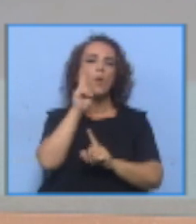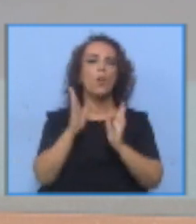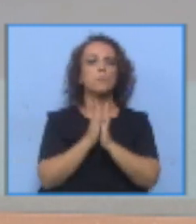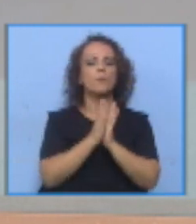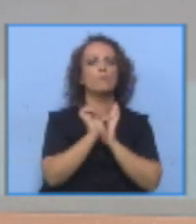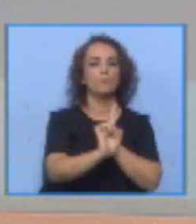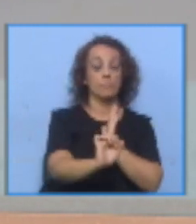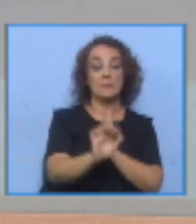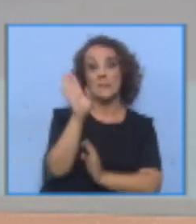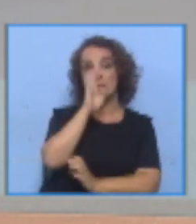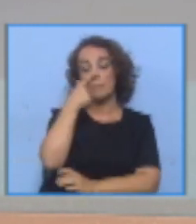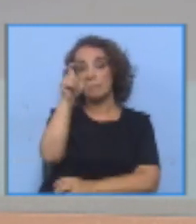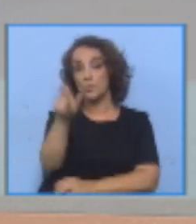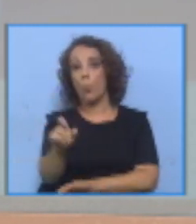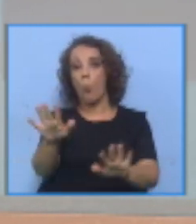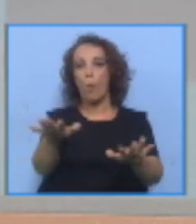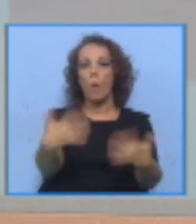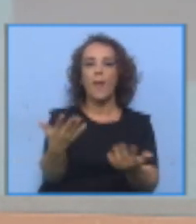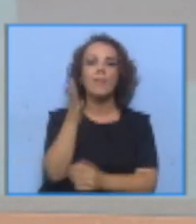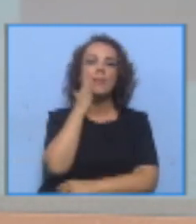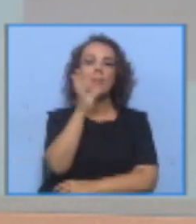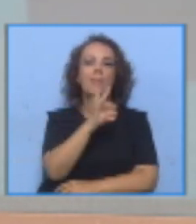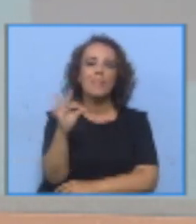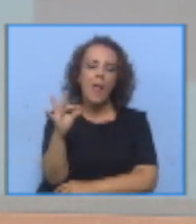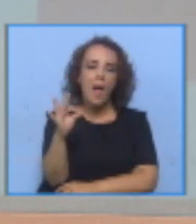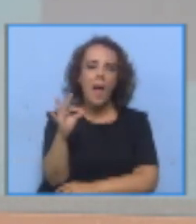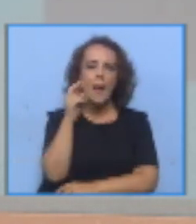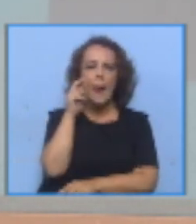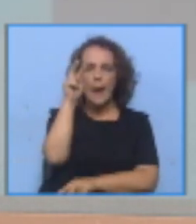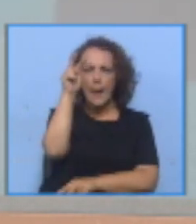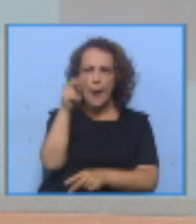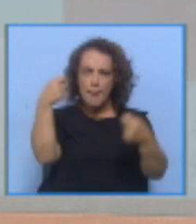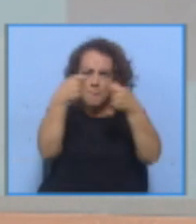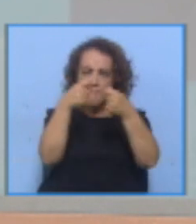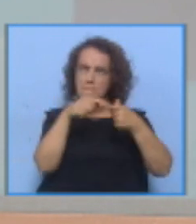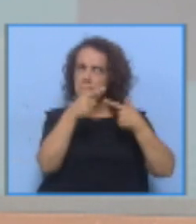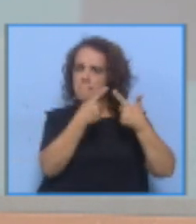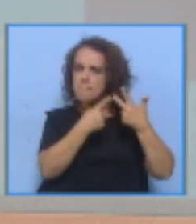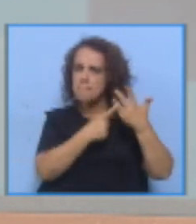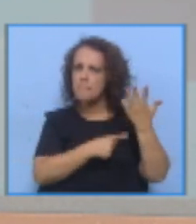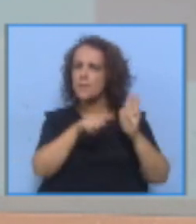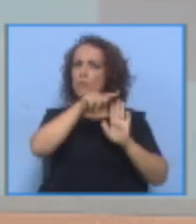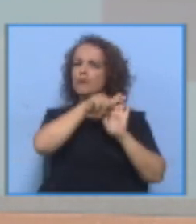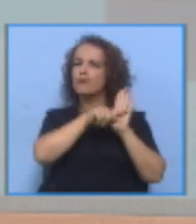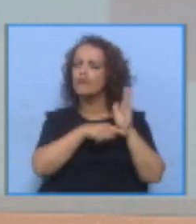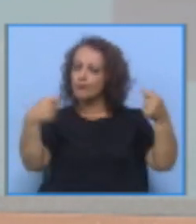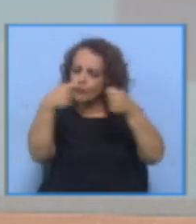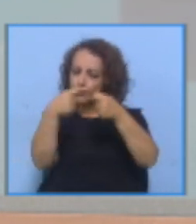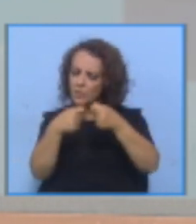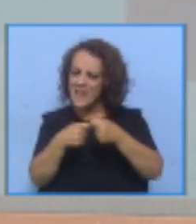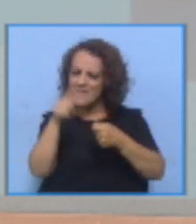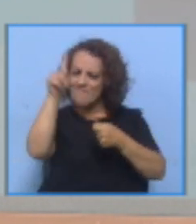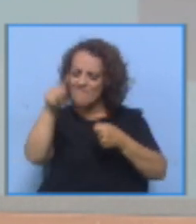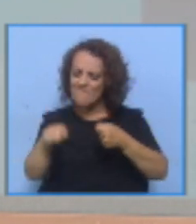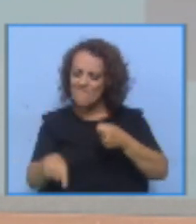se algum eleitor tentasse fazer um quadrinho e ver que partido é que encaixava naqueles princípios todos, provavelmente não